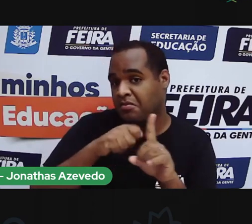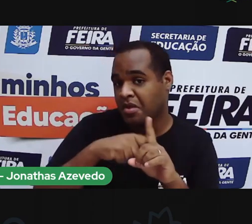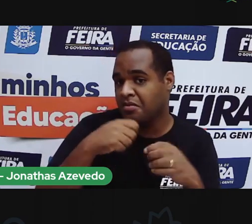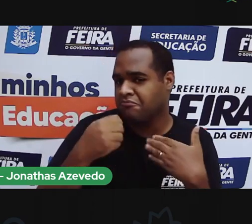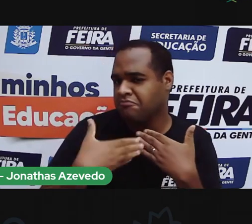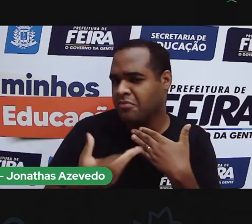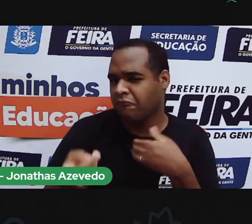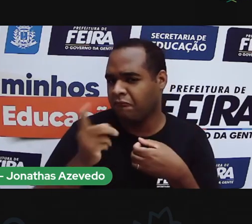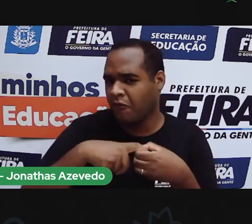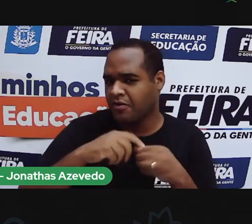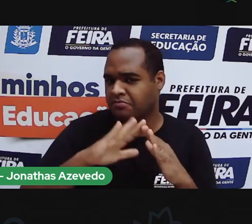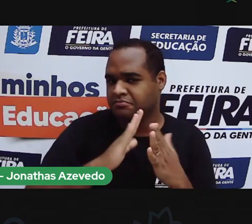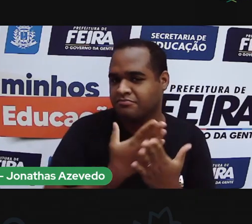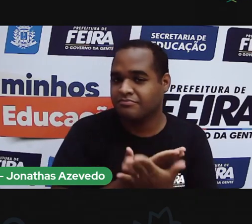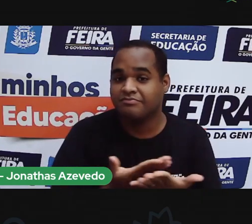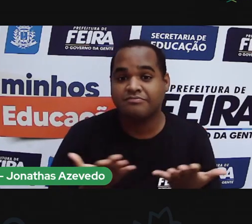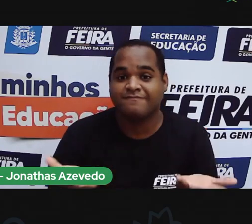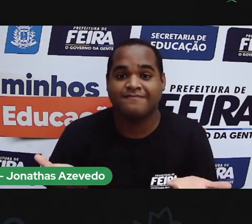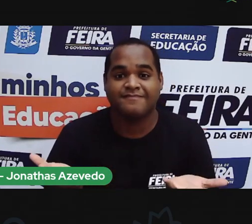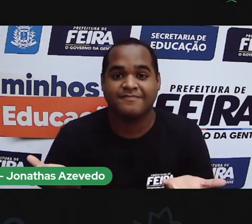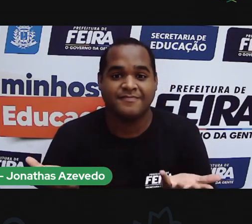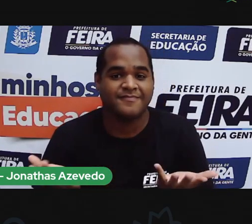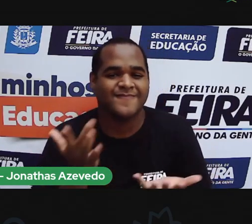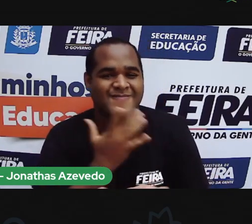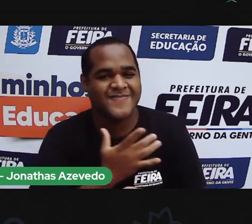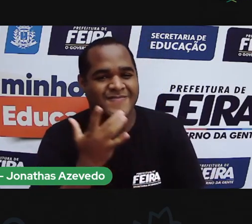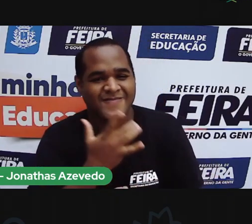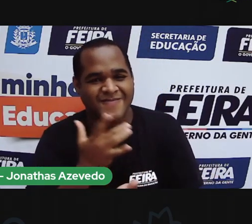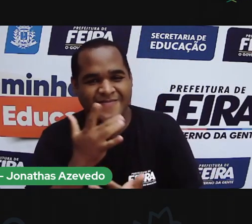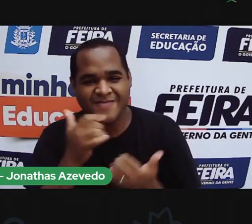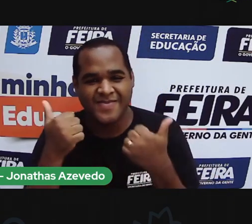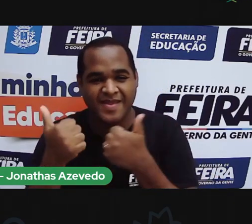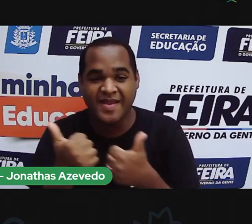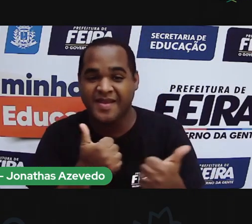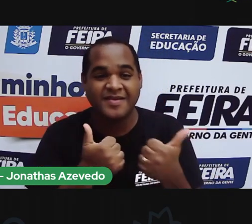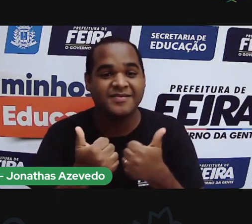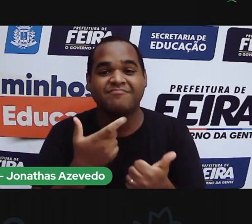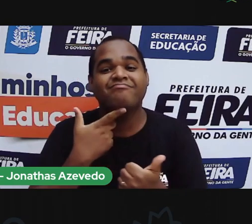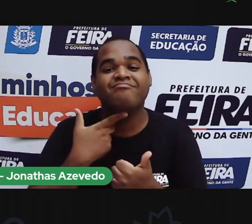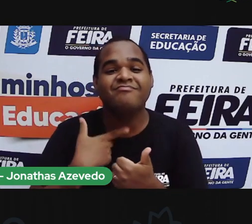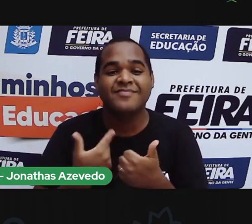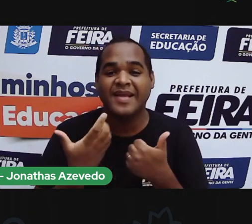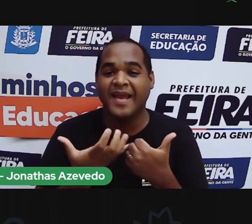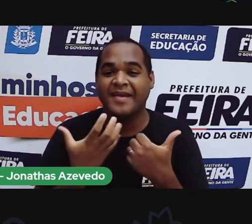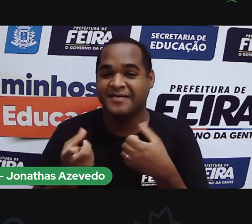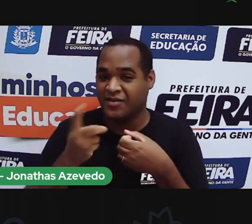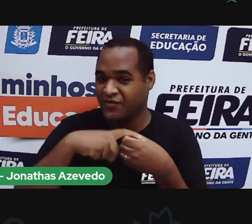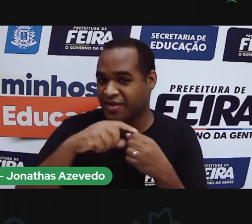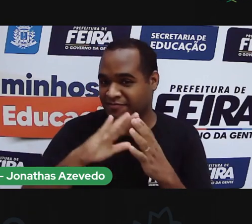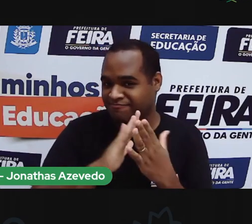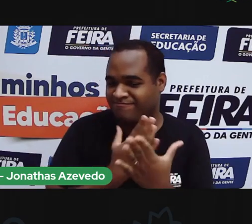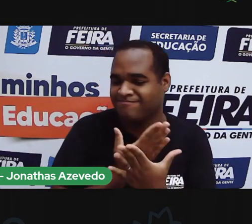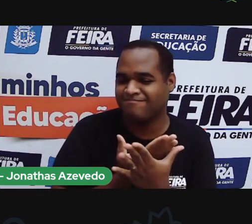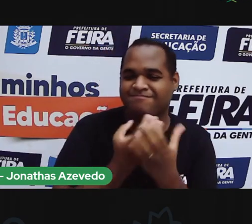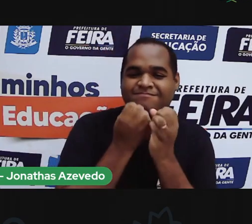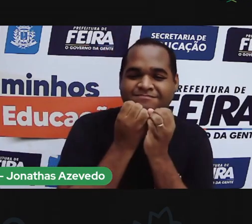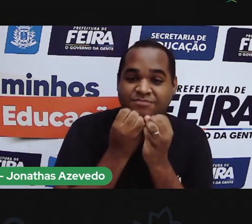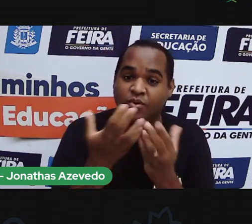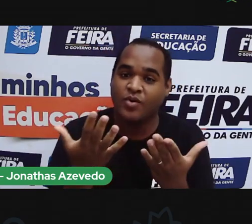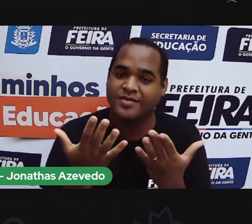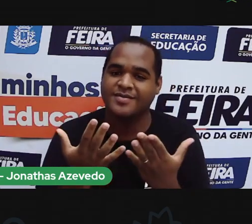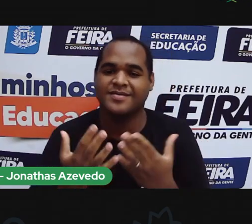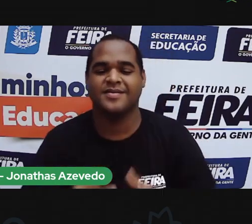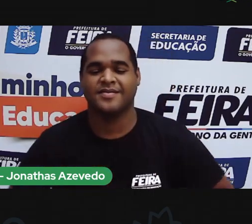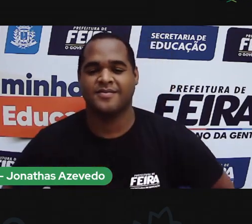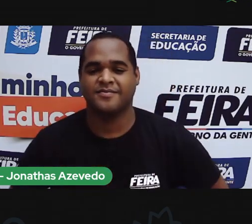não voltamos para a escola. Delícia, né? Eu não vejo a hora de estar de volta na sala